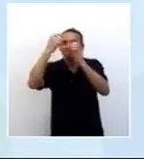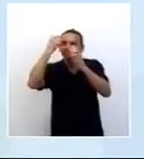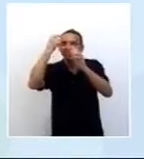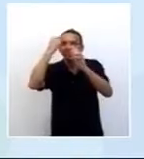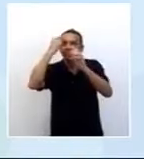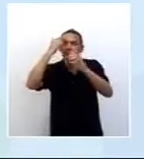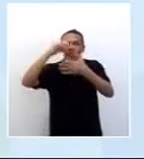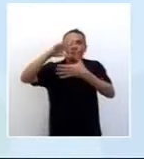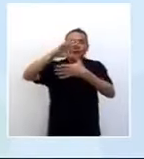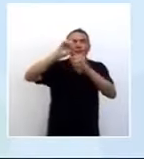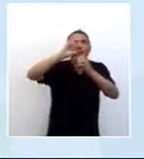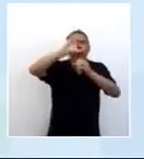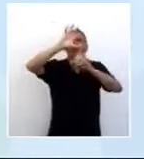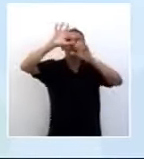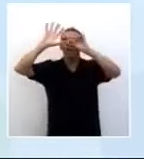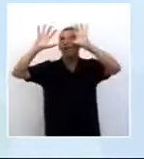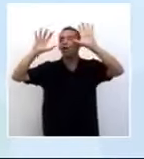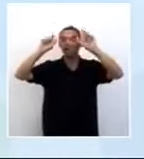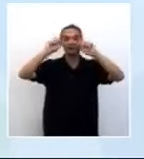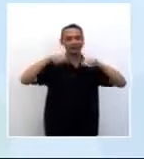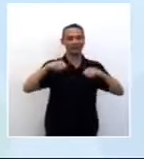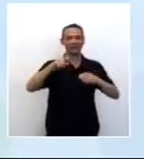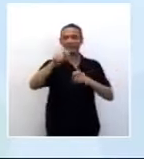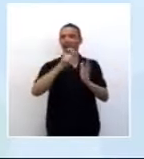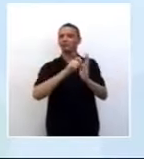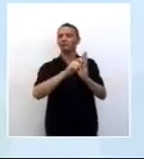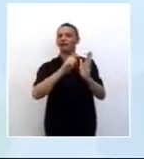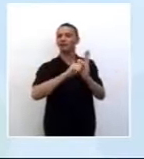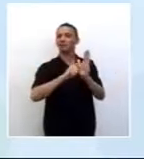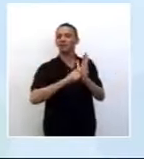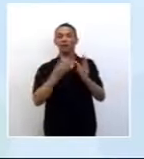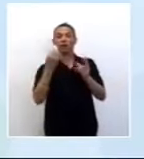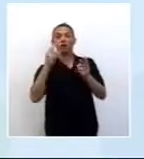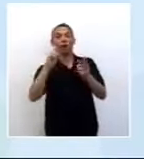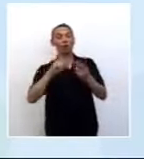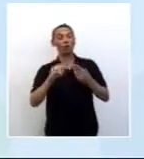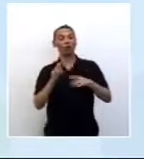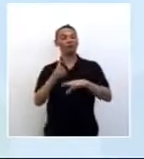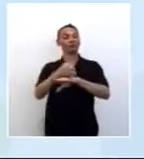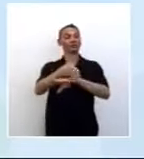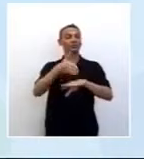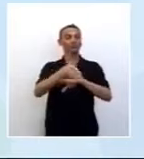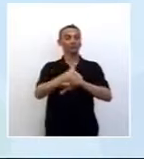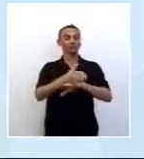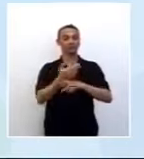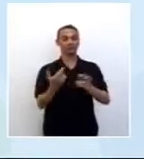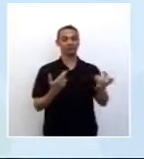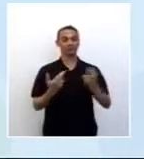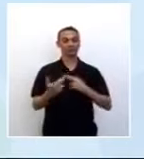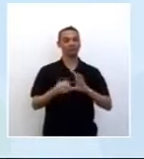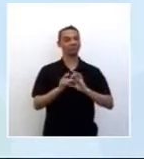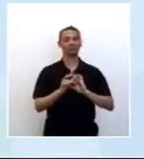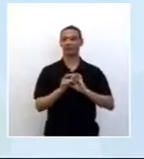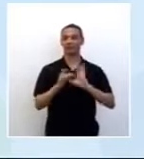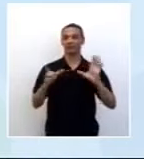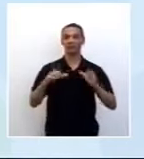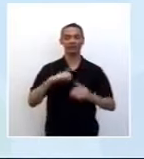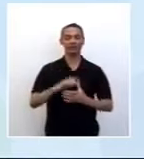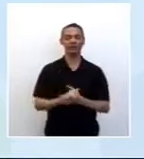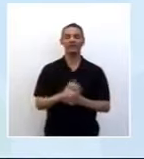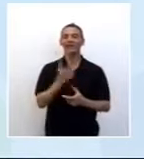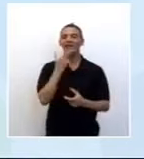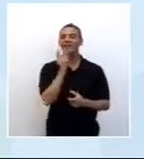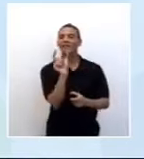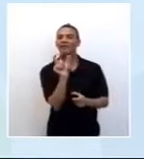caderno de vocês vão Então se vocês acharem melhor no próprios chato como Hoje nós estamos comentando né do da pronúncia